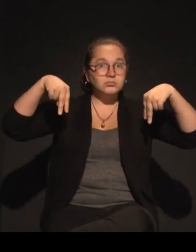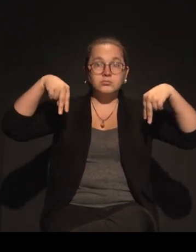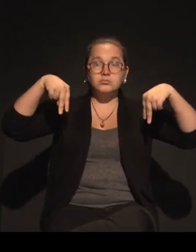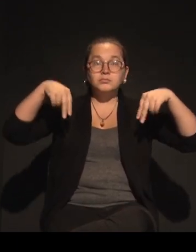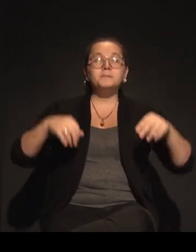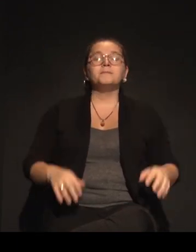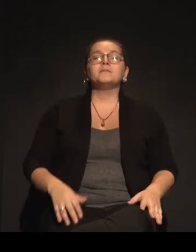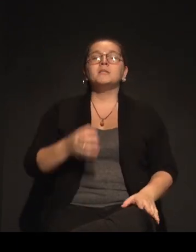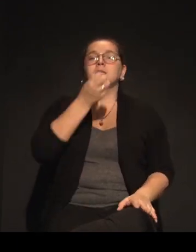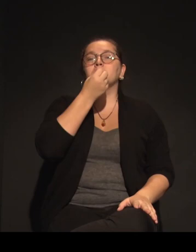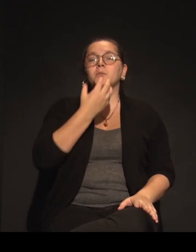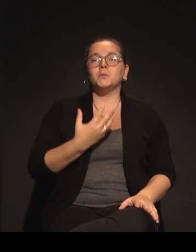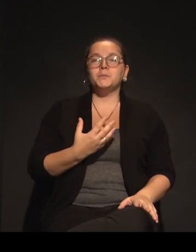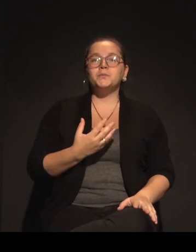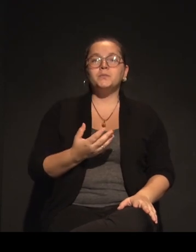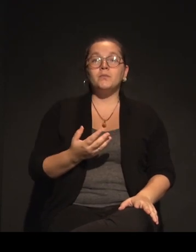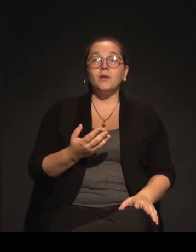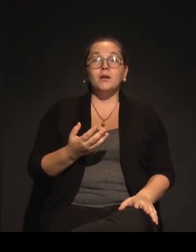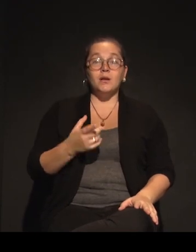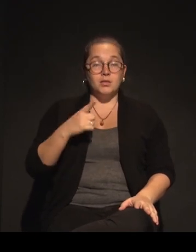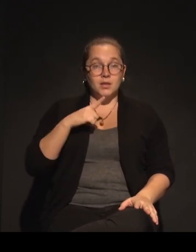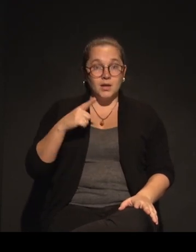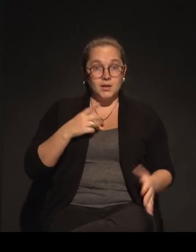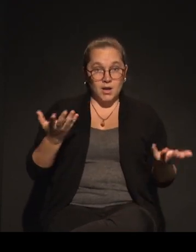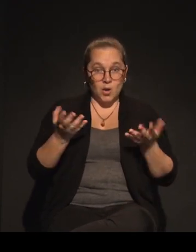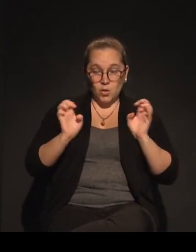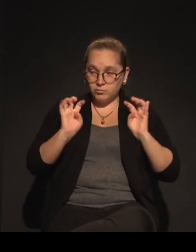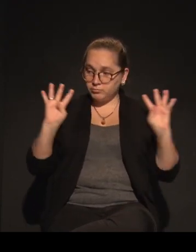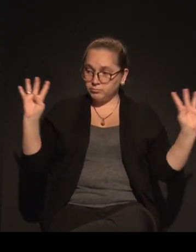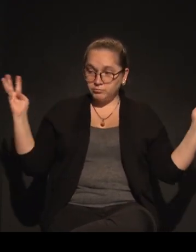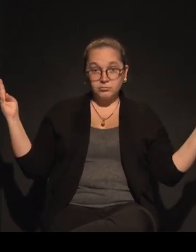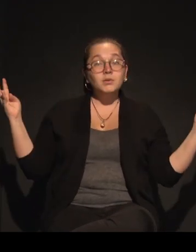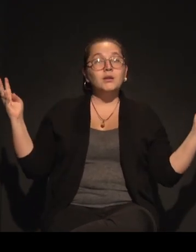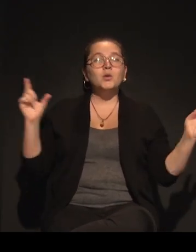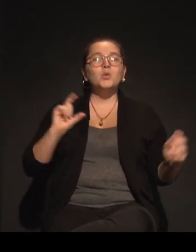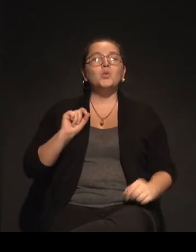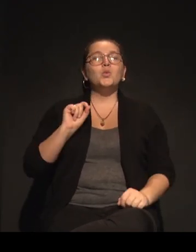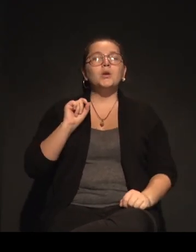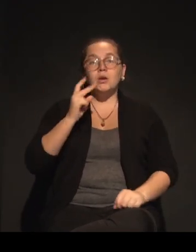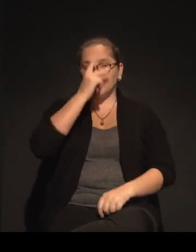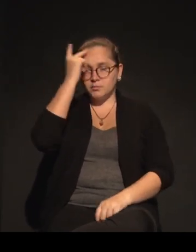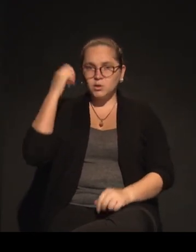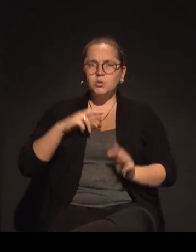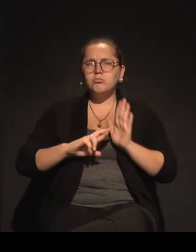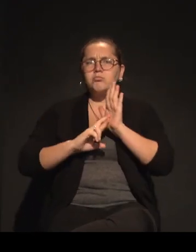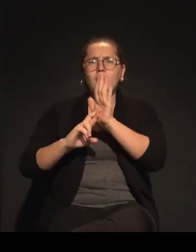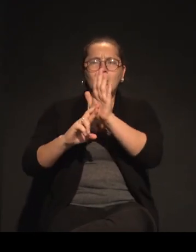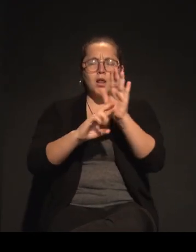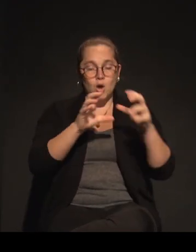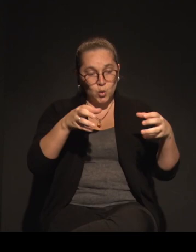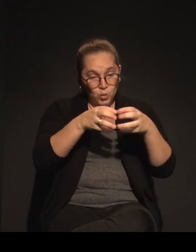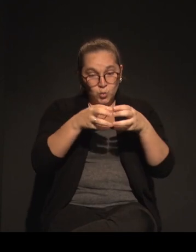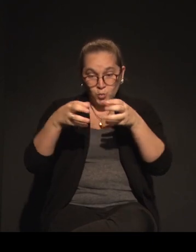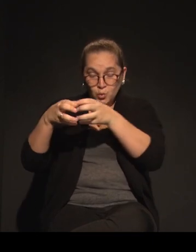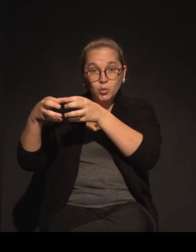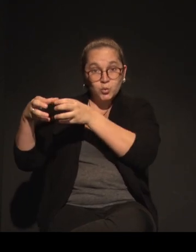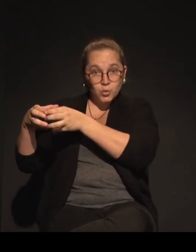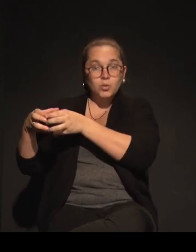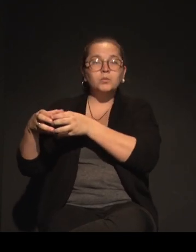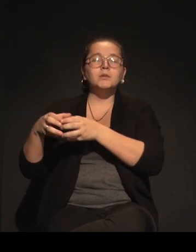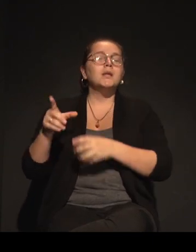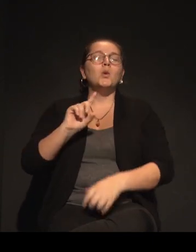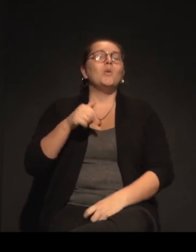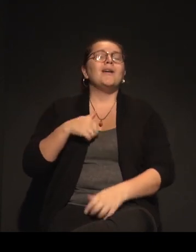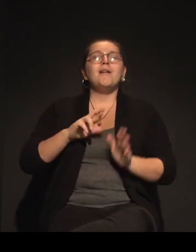bom é nós temos aqui portanto representantes de vários grupos representantes